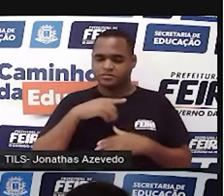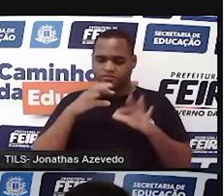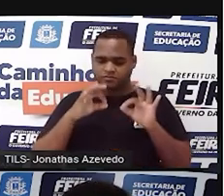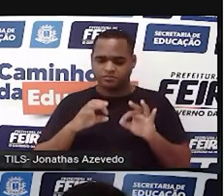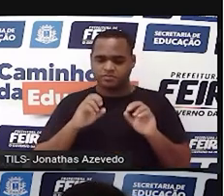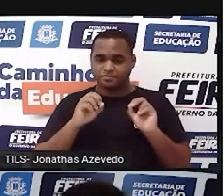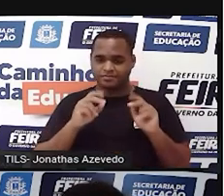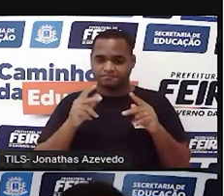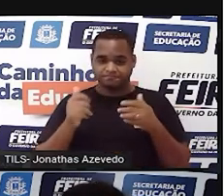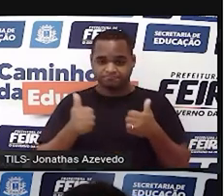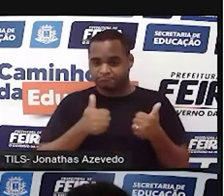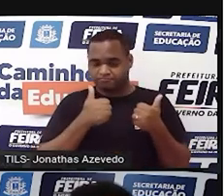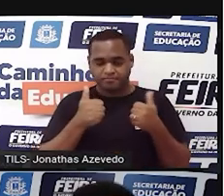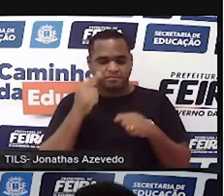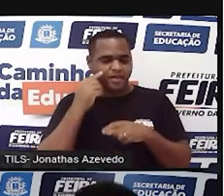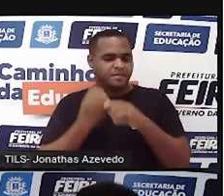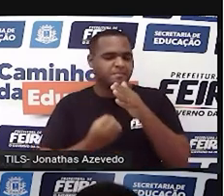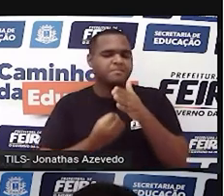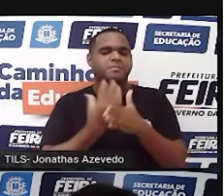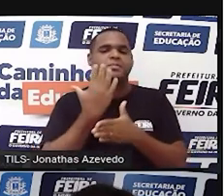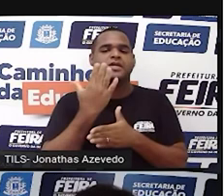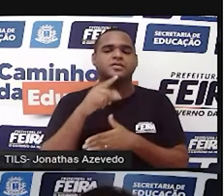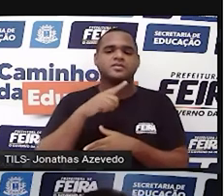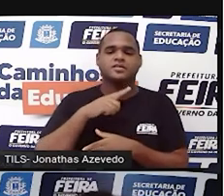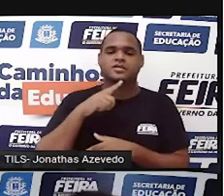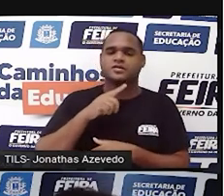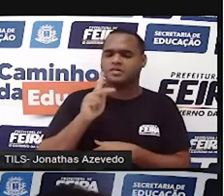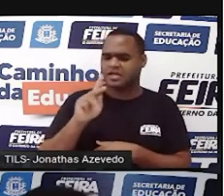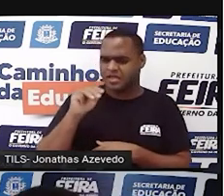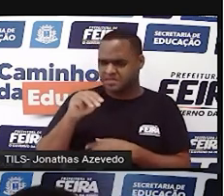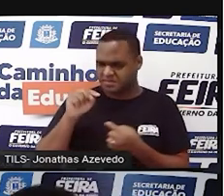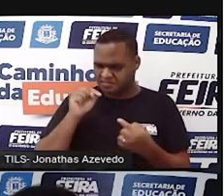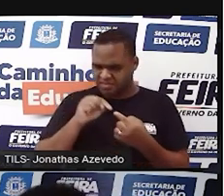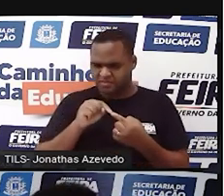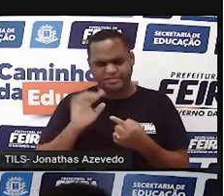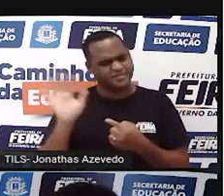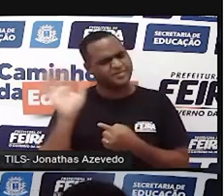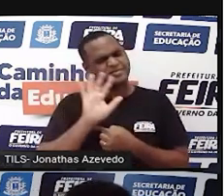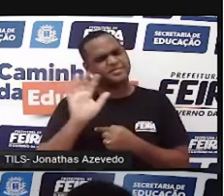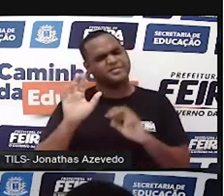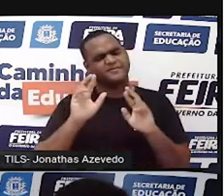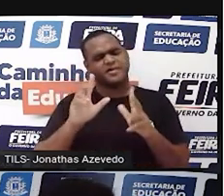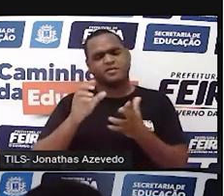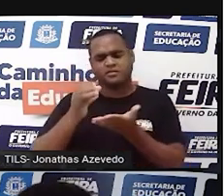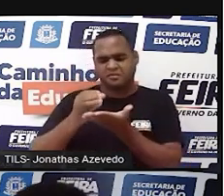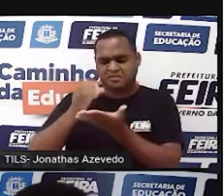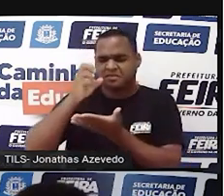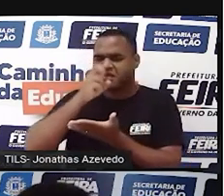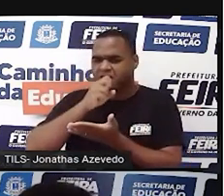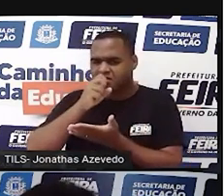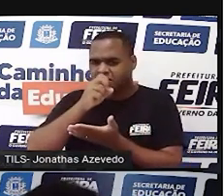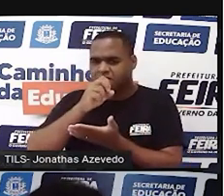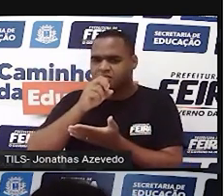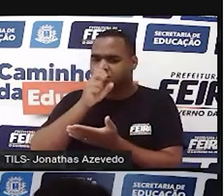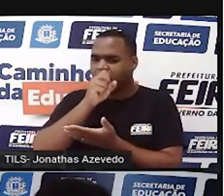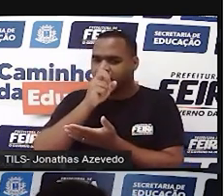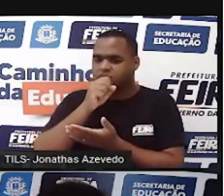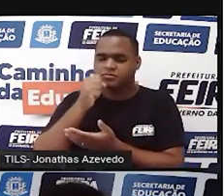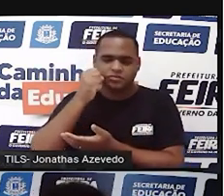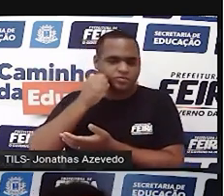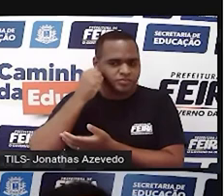vamos lá. Aparece ali quilograma. Quilograma não tem nada a ver com o copinho de suco de laranja. Por quê?